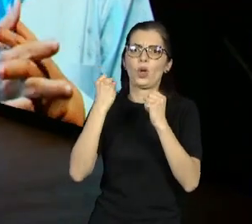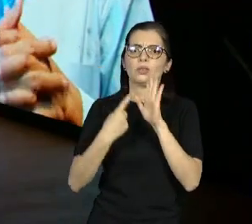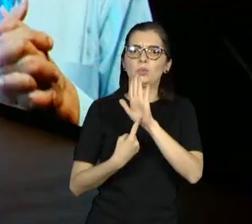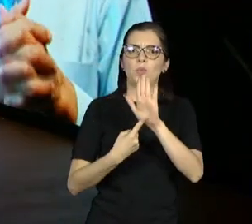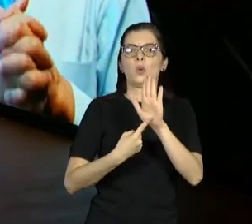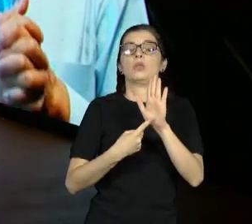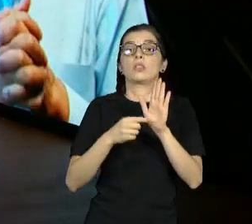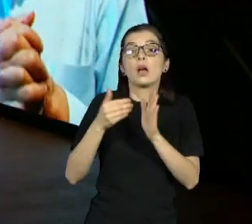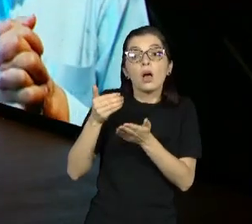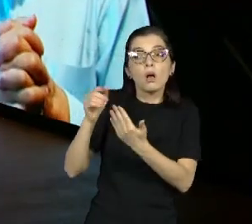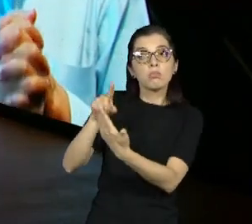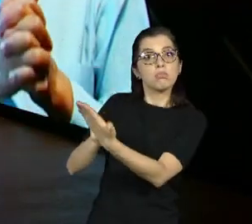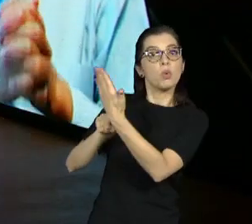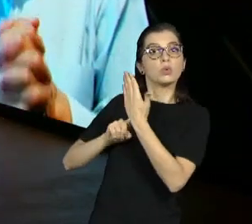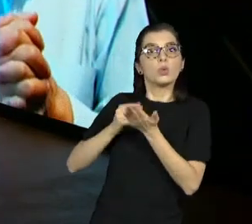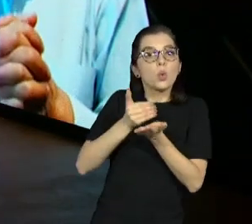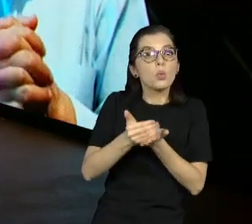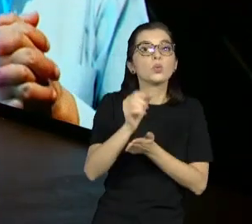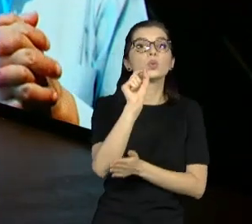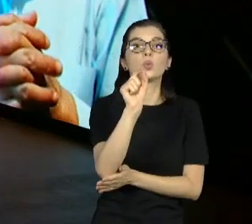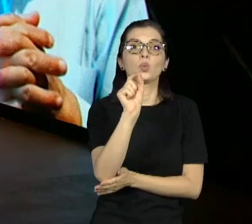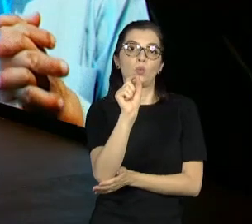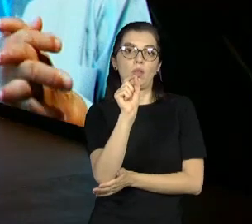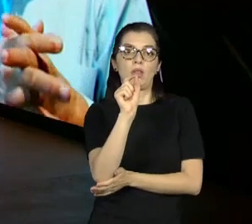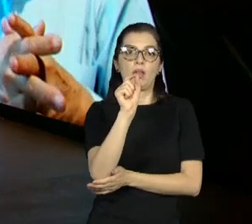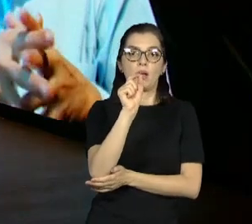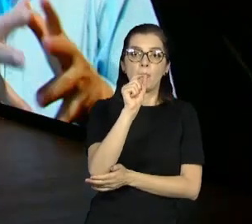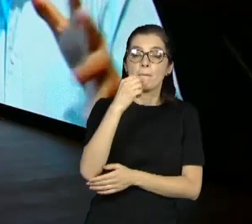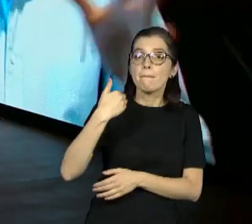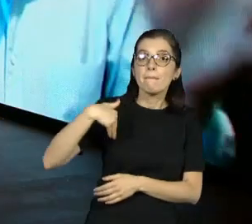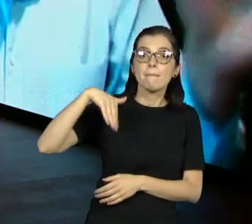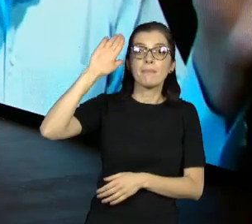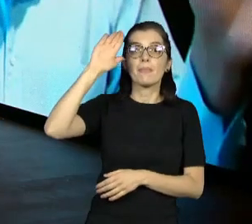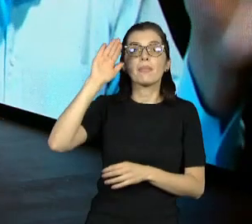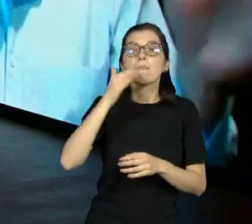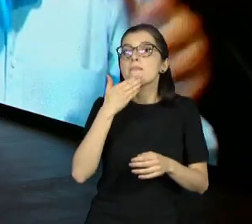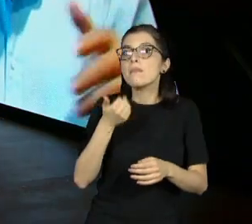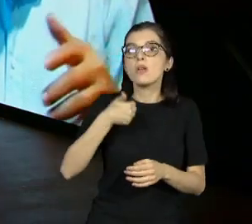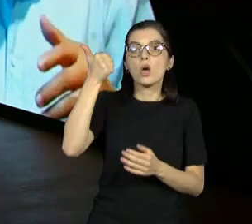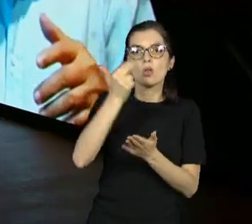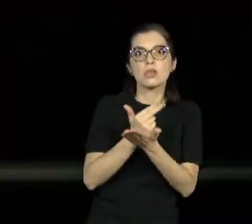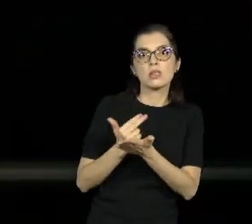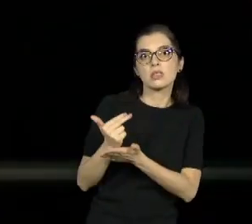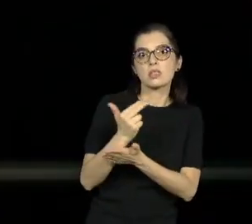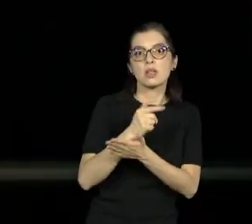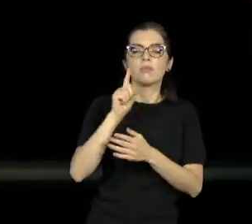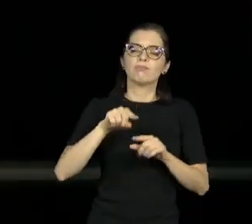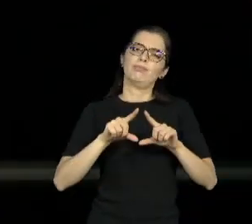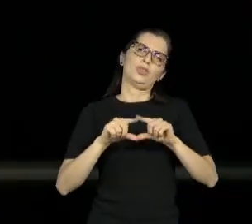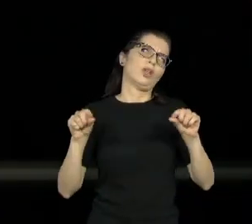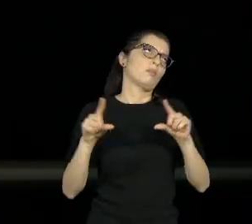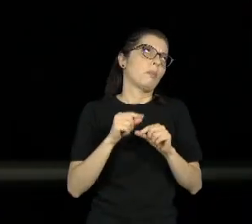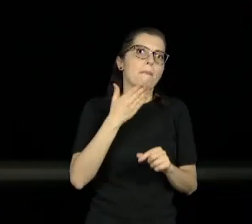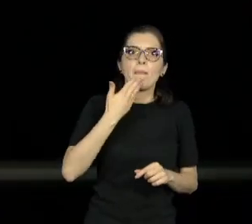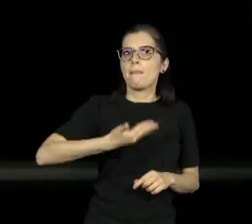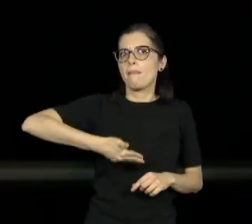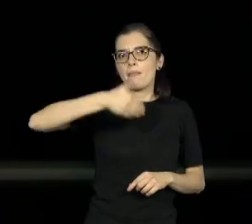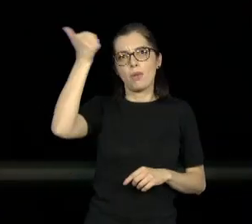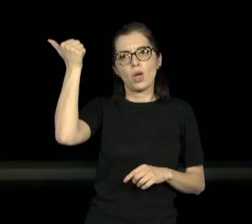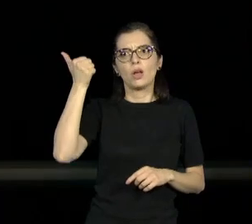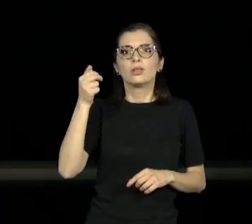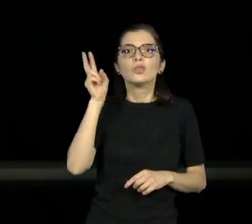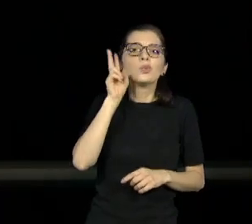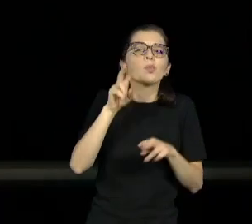o Tezuka Osamu, o maior desenhista de quadrinhos do Japão de todos os tempos. E, por conta